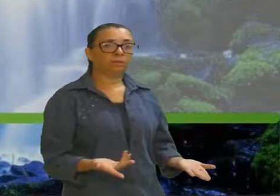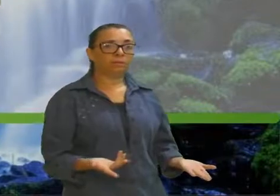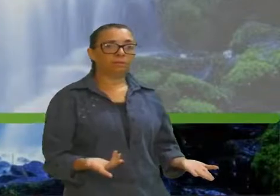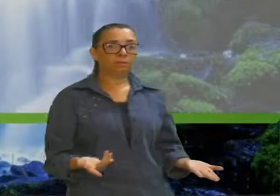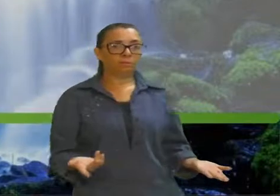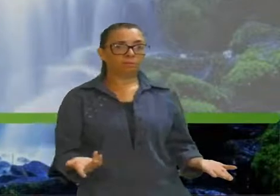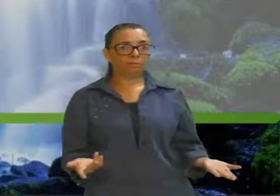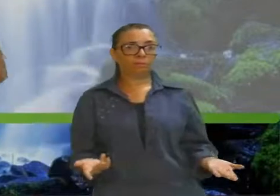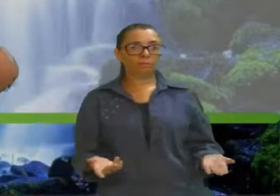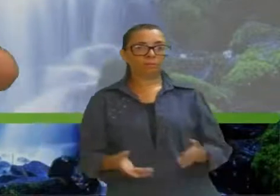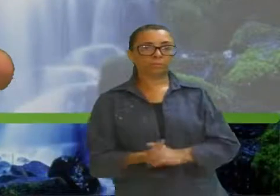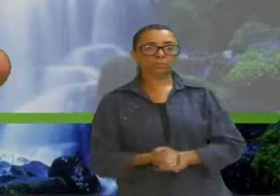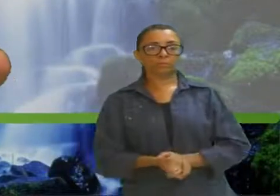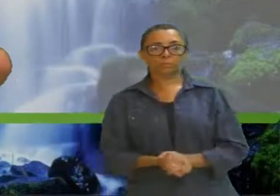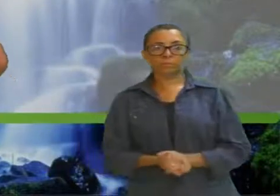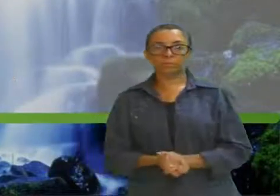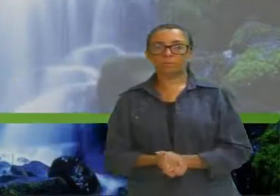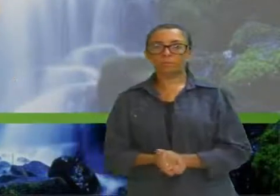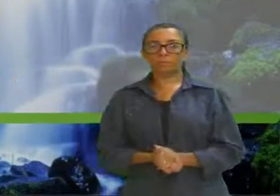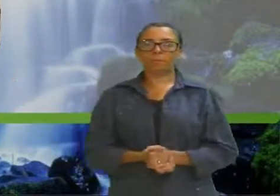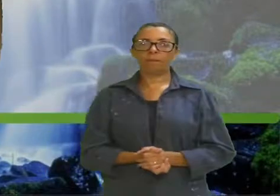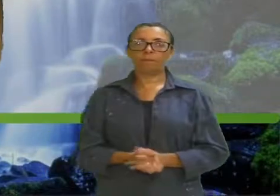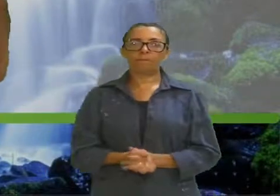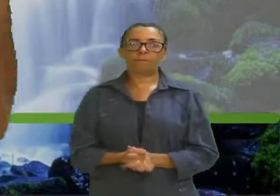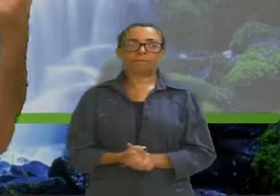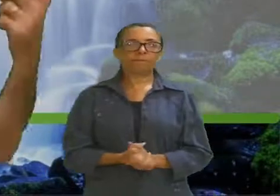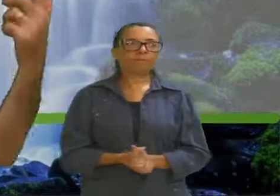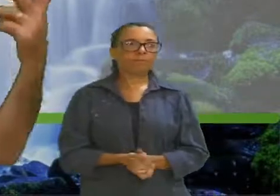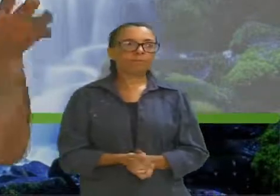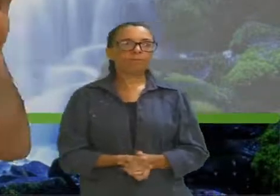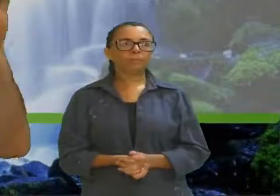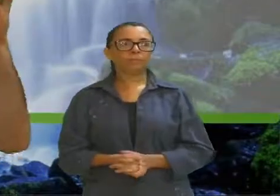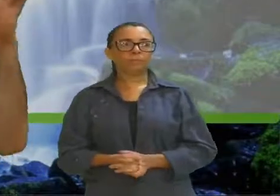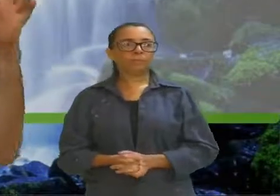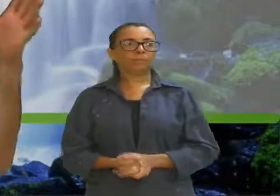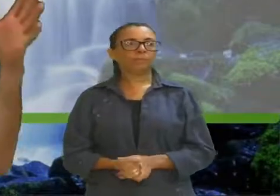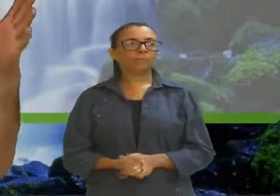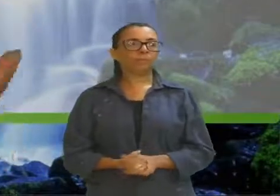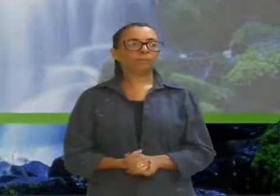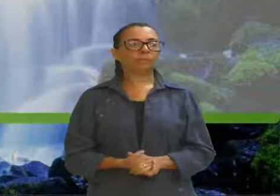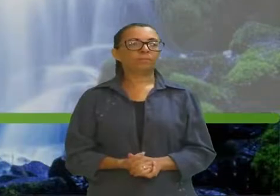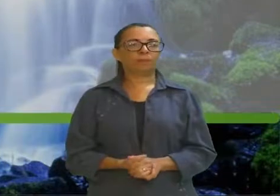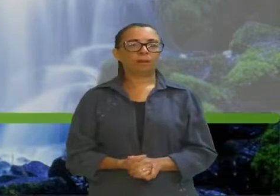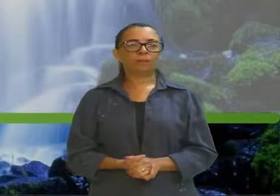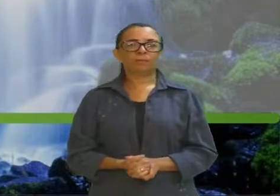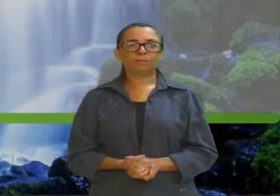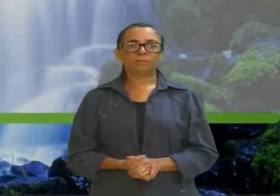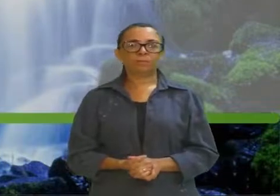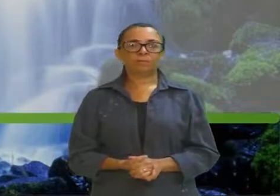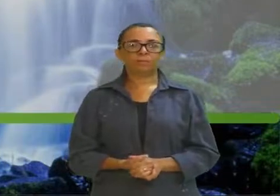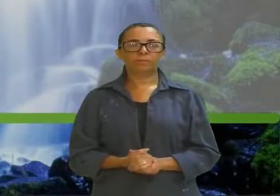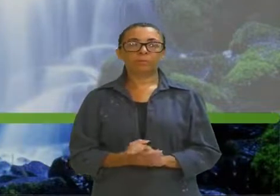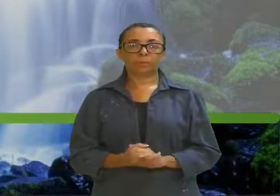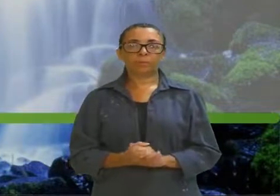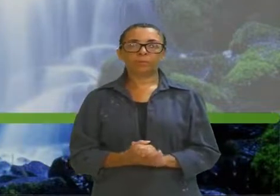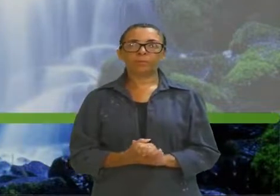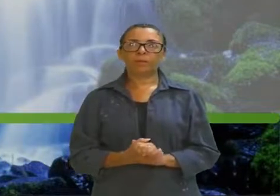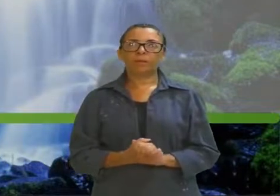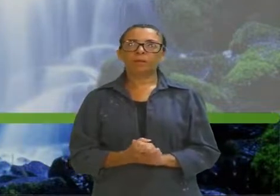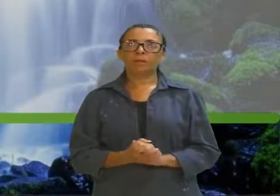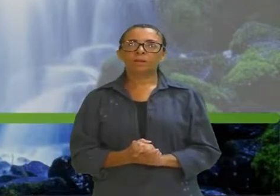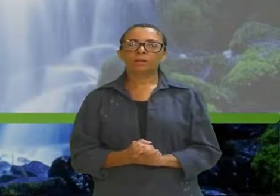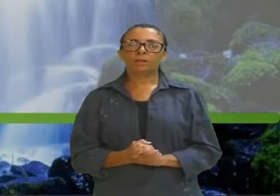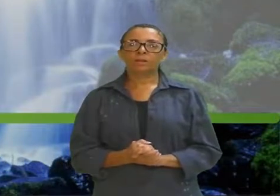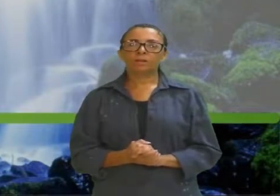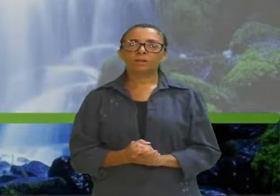dista da terra, né, de um continente para o outro, né? Então, há uma grande diferença disso, entre